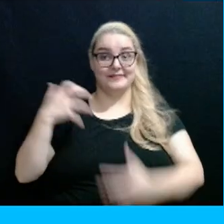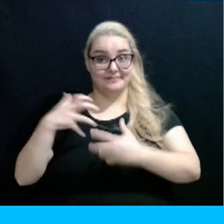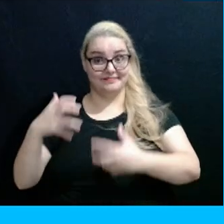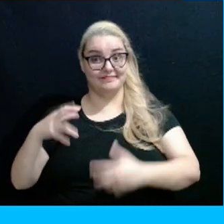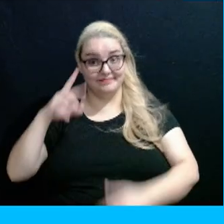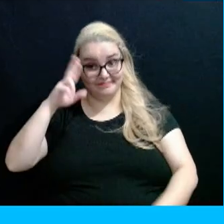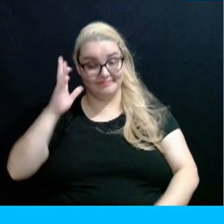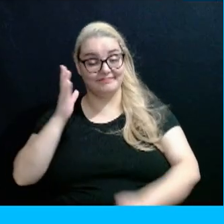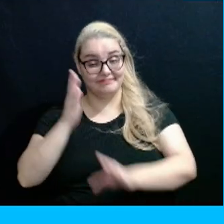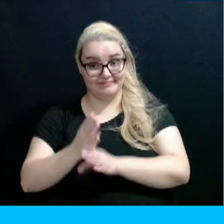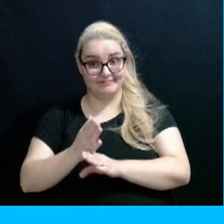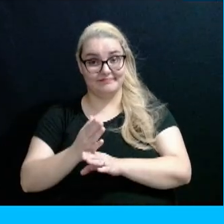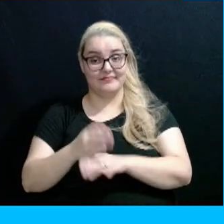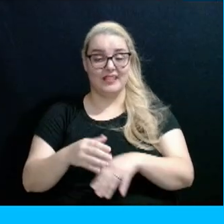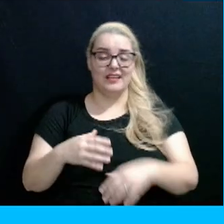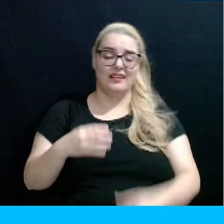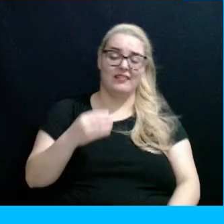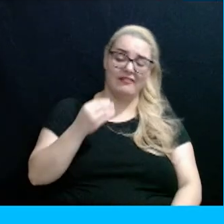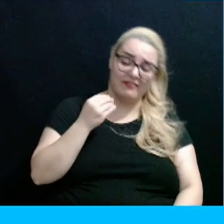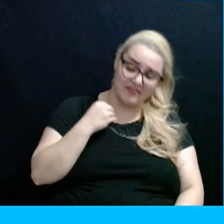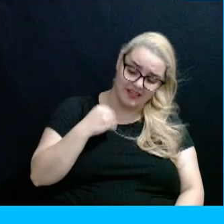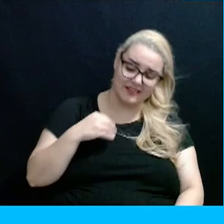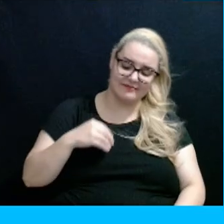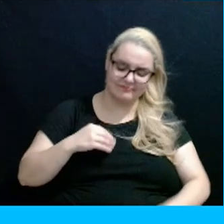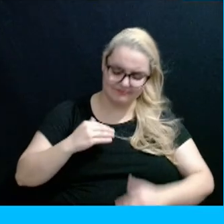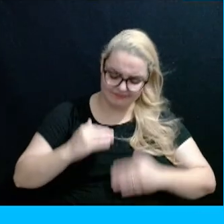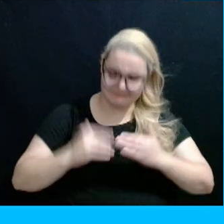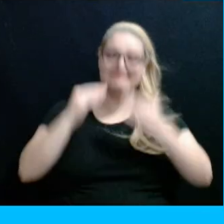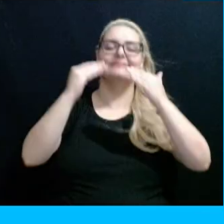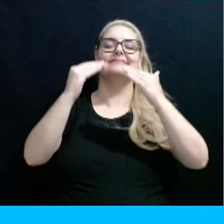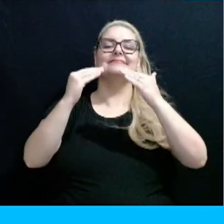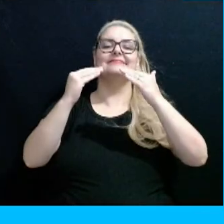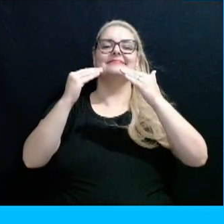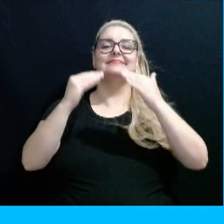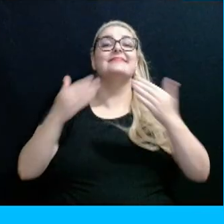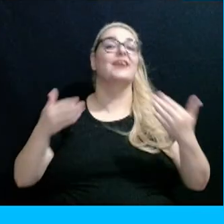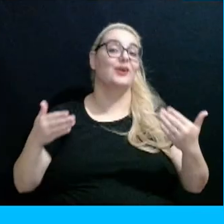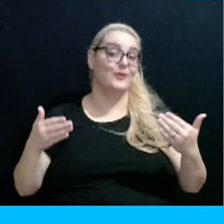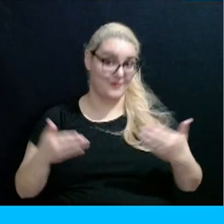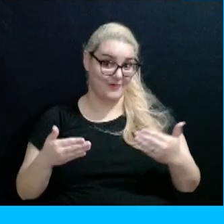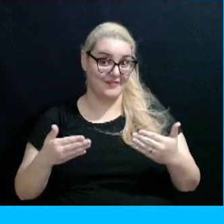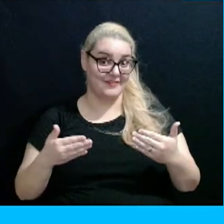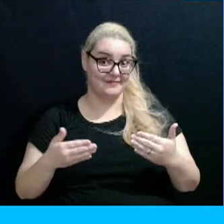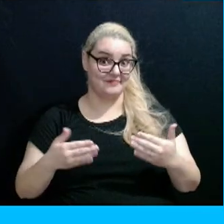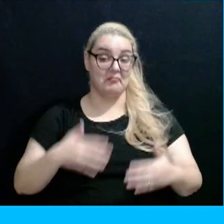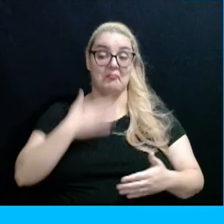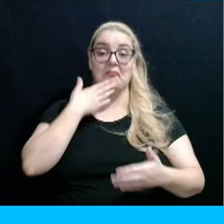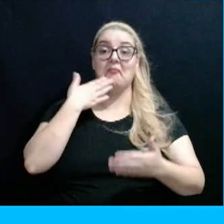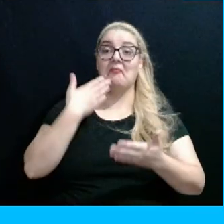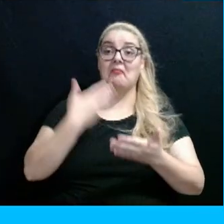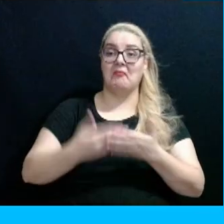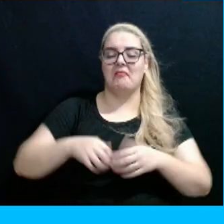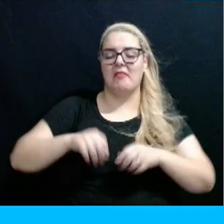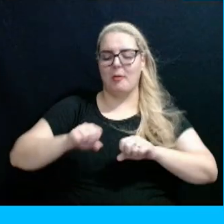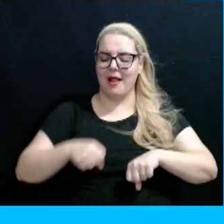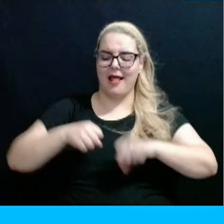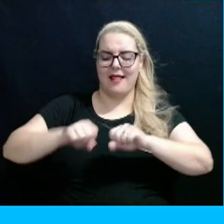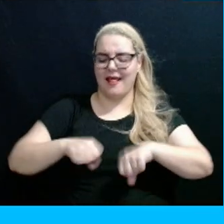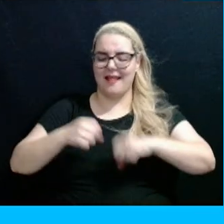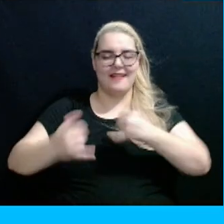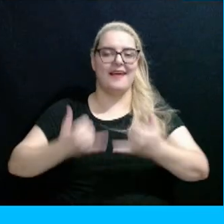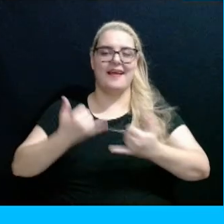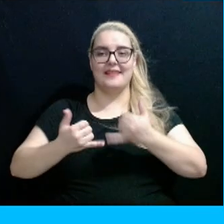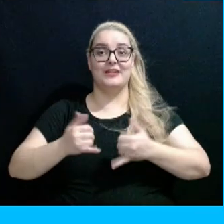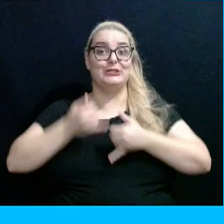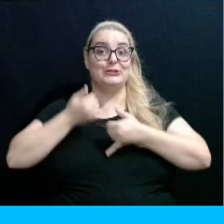encontrado debilitado, mas deu a volta por cima. Hoje surpreende, corre, brinca e tem